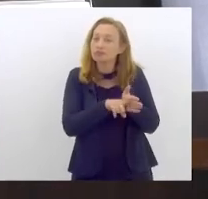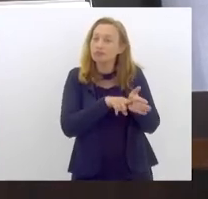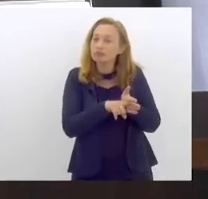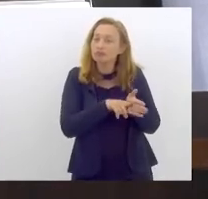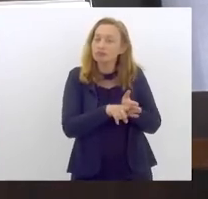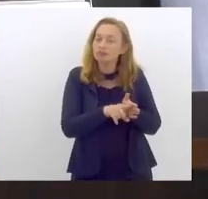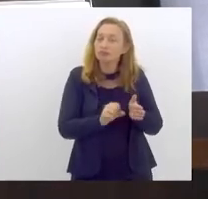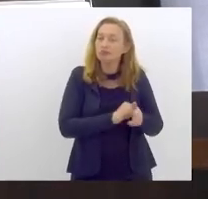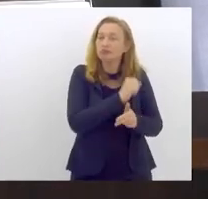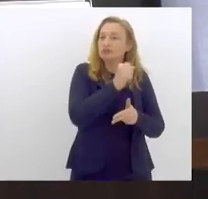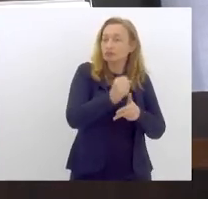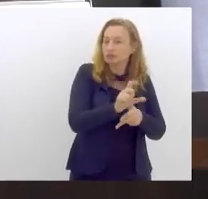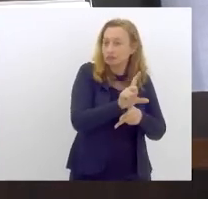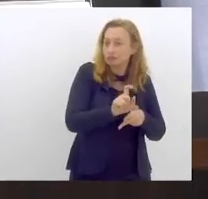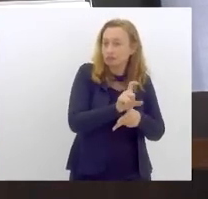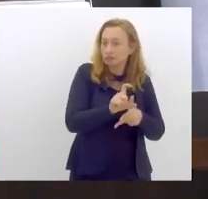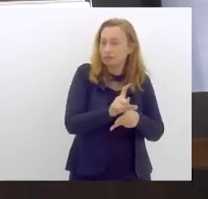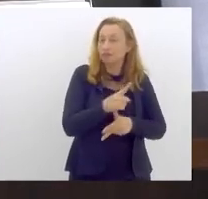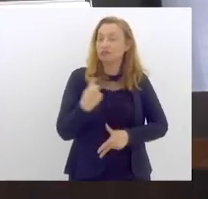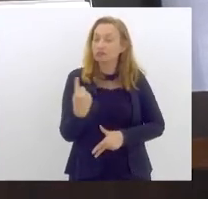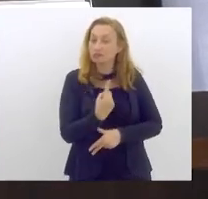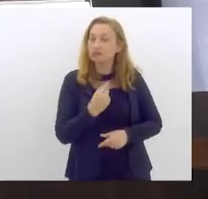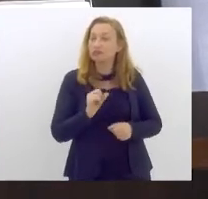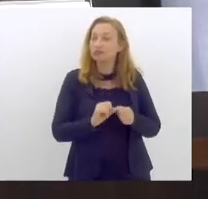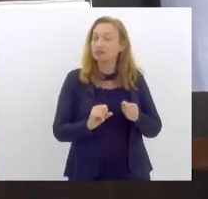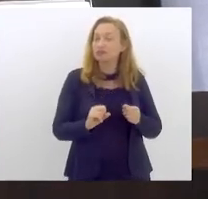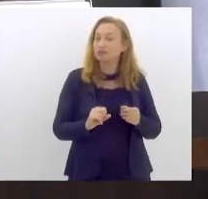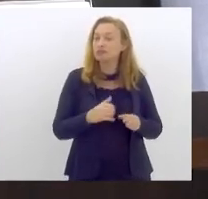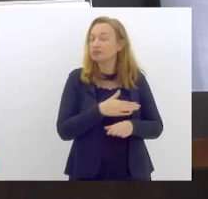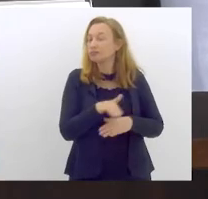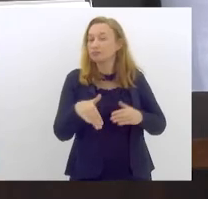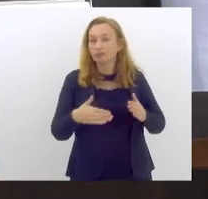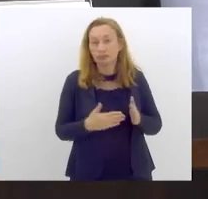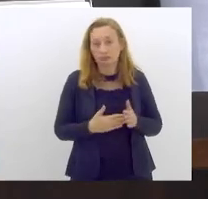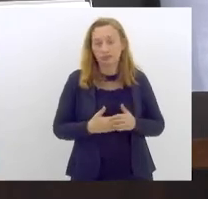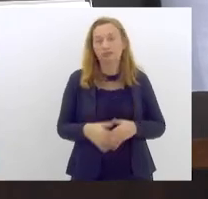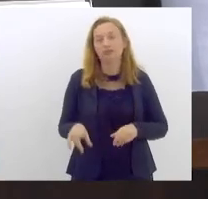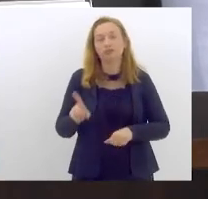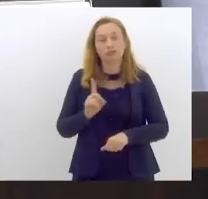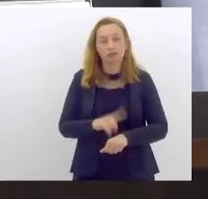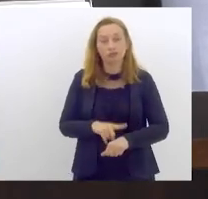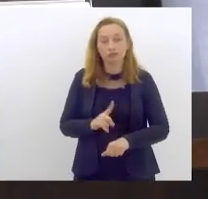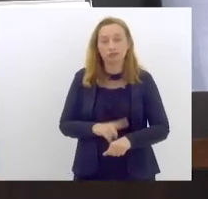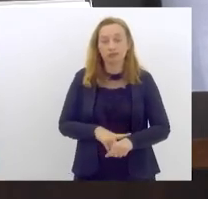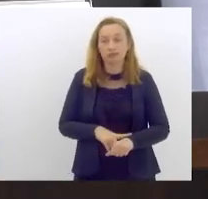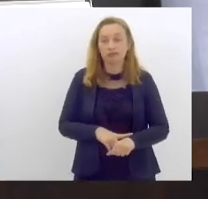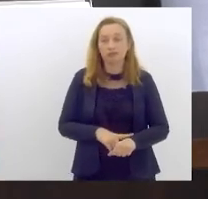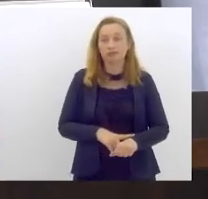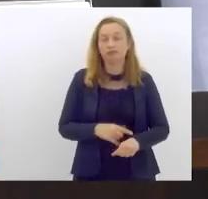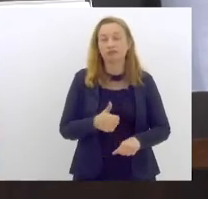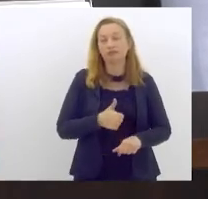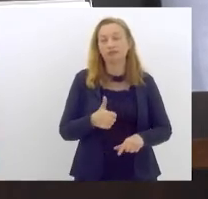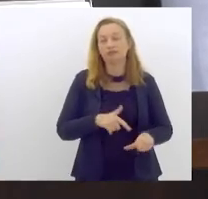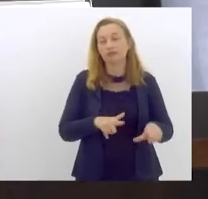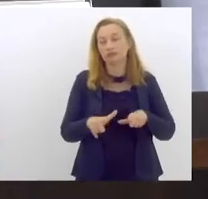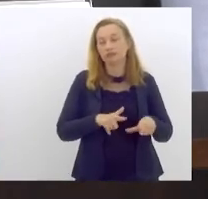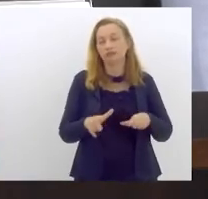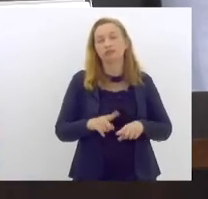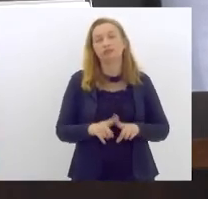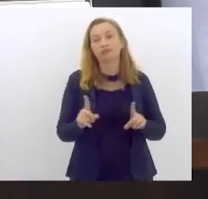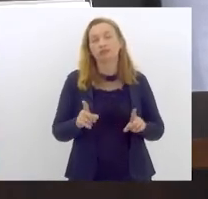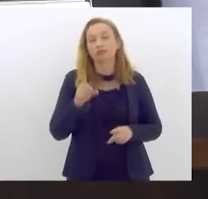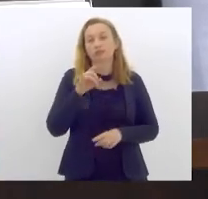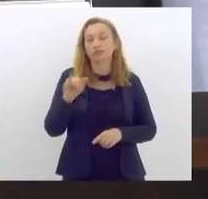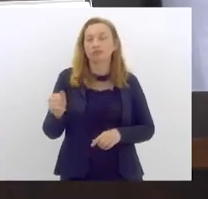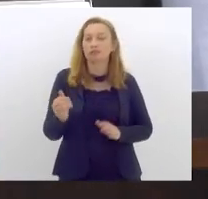O Poder Executivo e foi isso que nós fizemos em toda esse primeiro mandato que tive nessa casa mas que